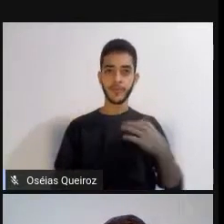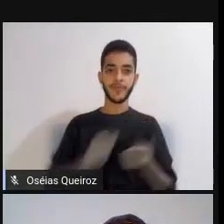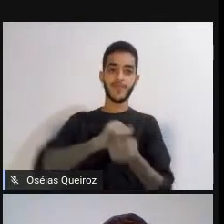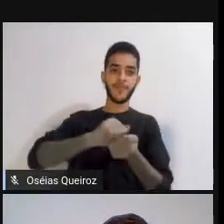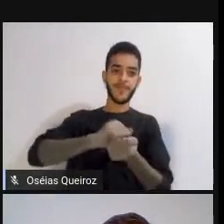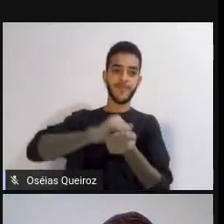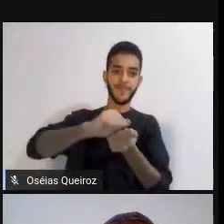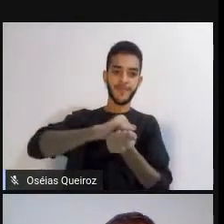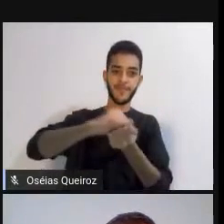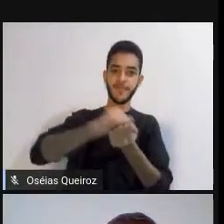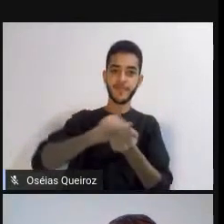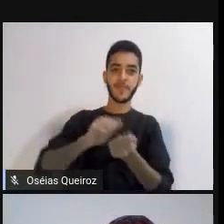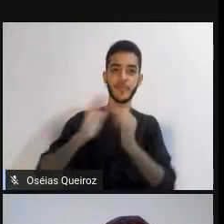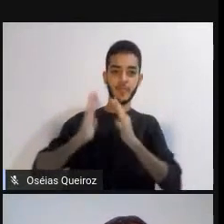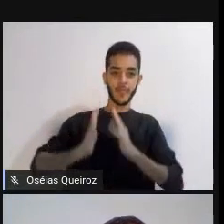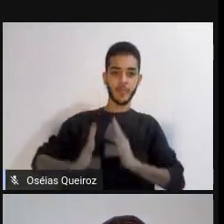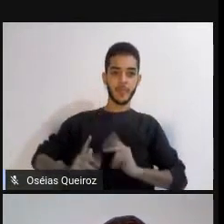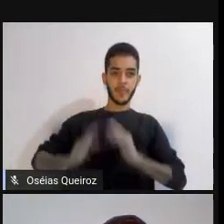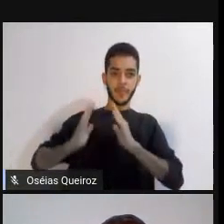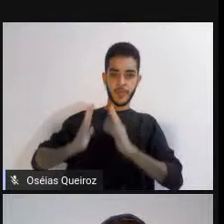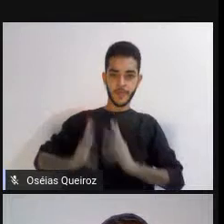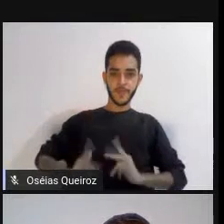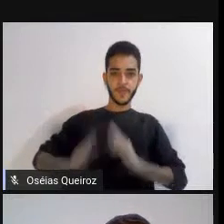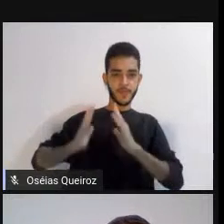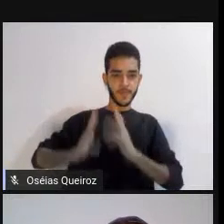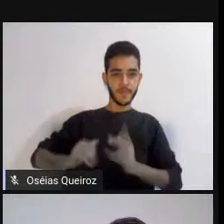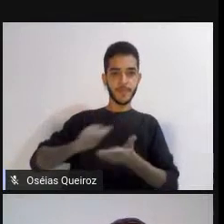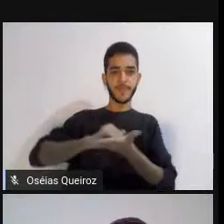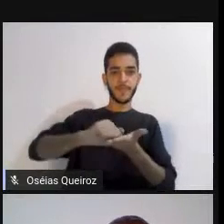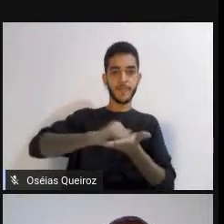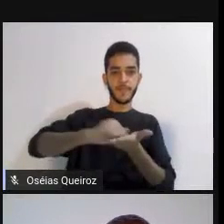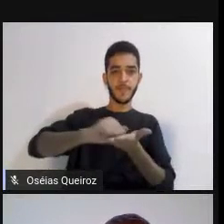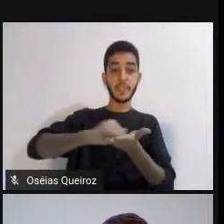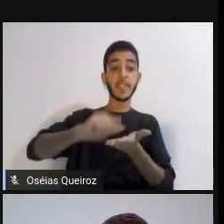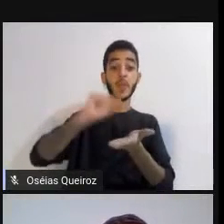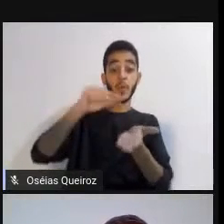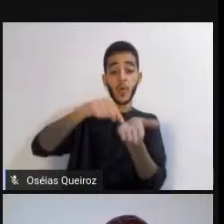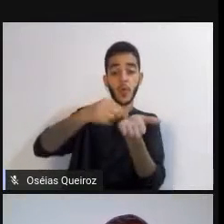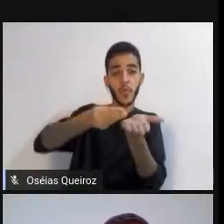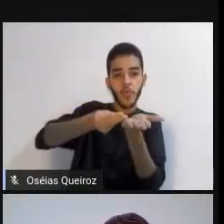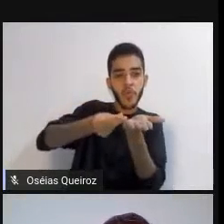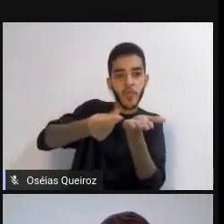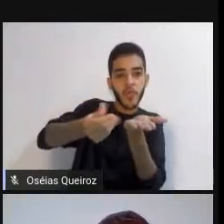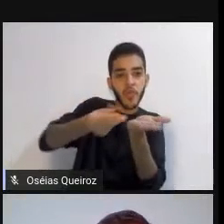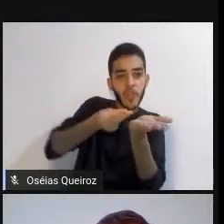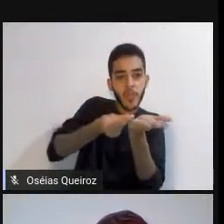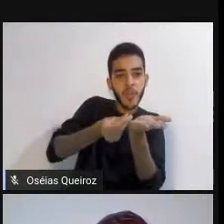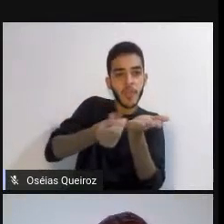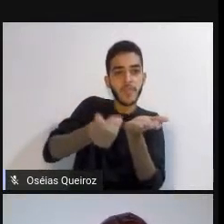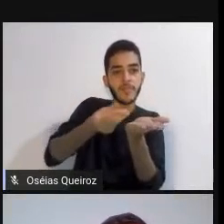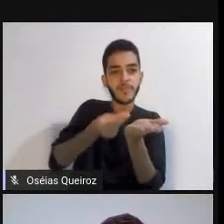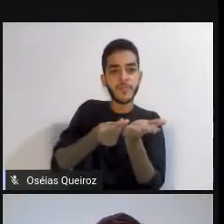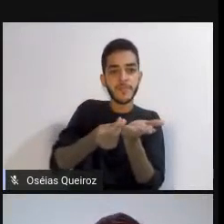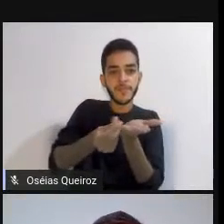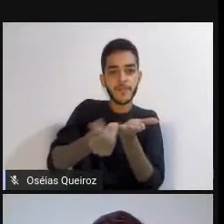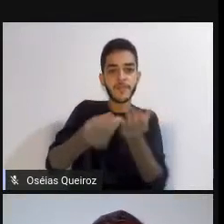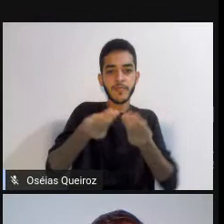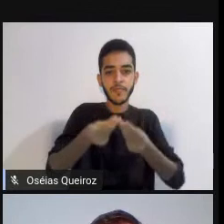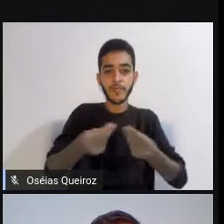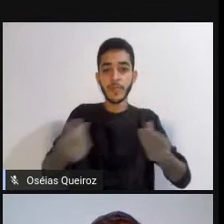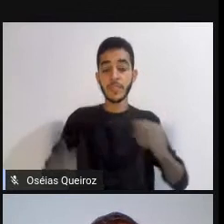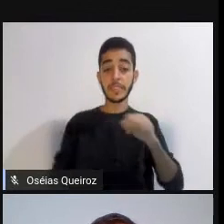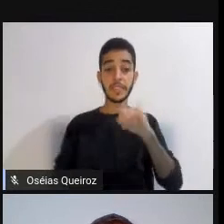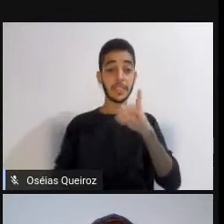de higienização sistemática, ela ocasionalmente vai liberar fibras. E essas fibras sintéticas, se não forem